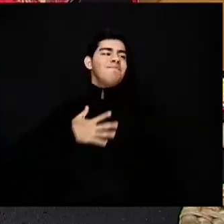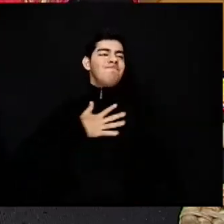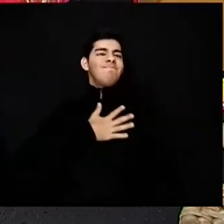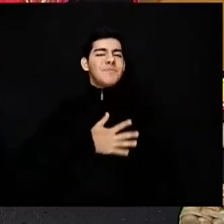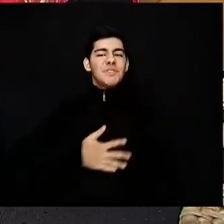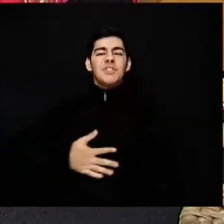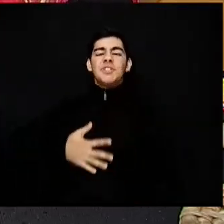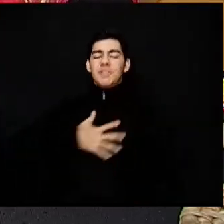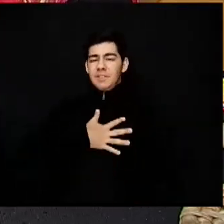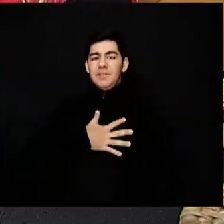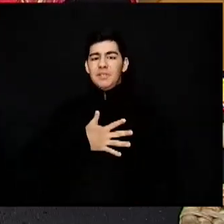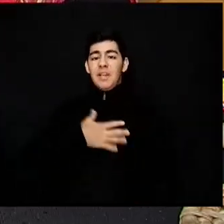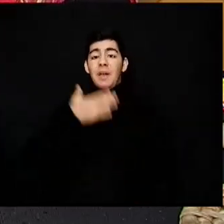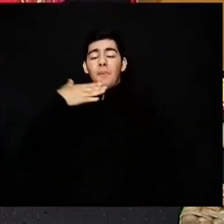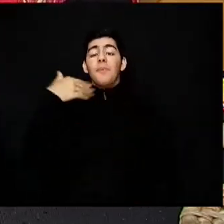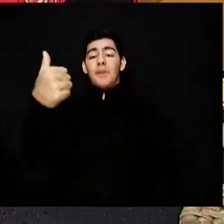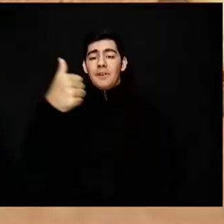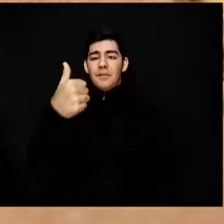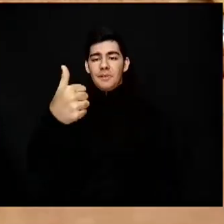ainda. Sim.